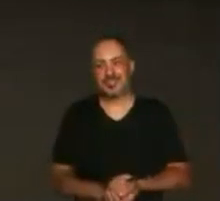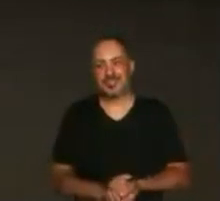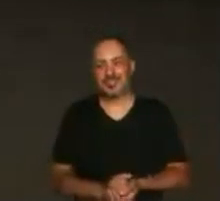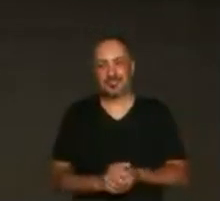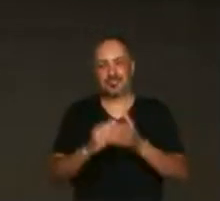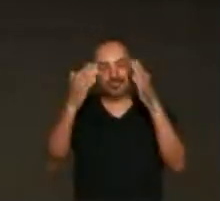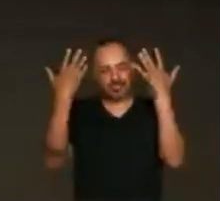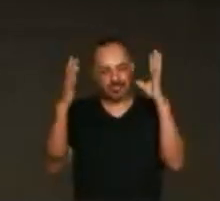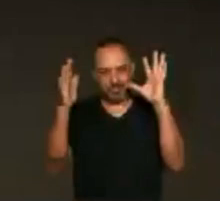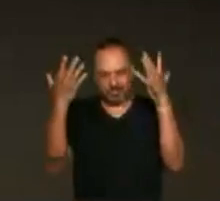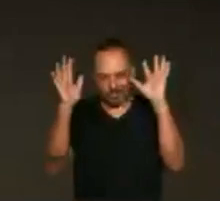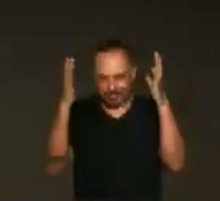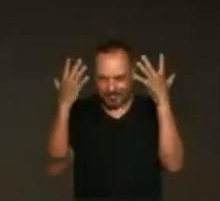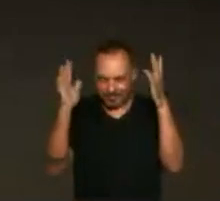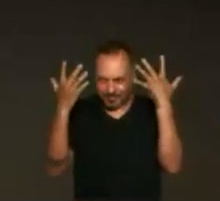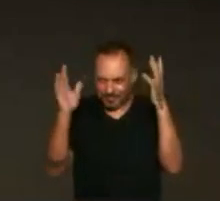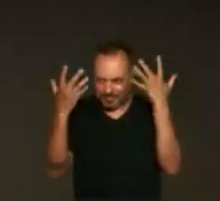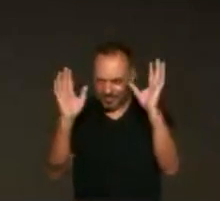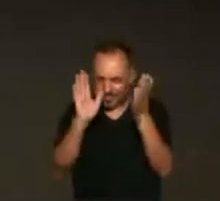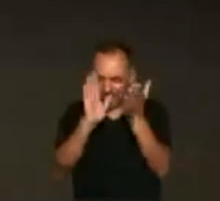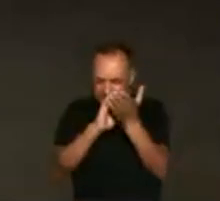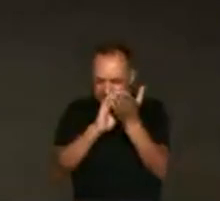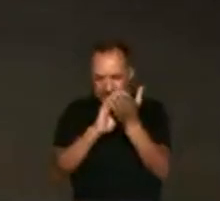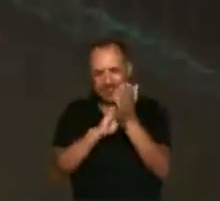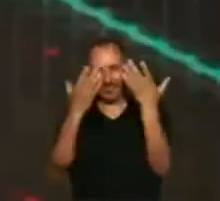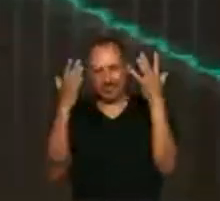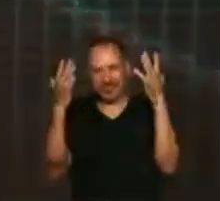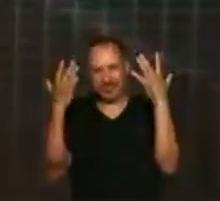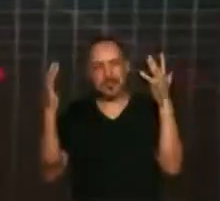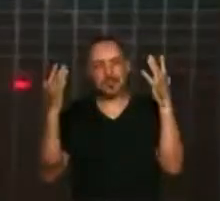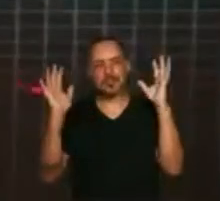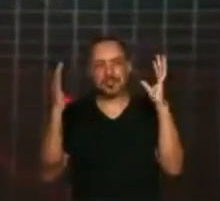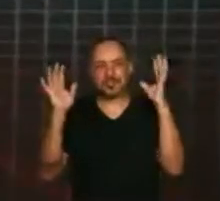Salva de palmas para essa poesia maravilhosa que foi feita aqui agora.